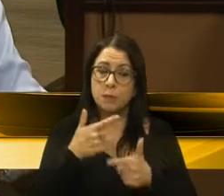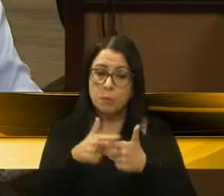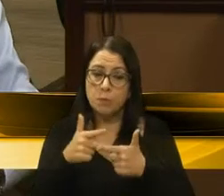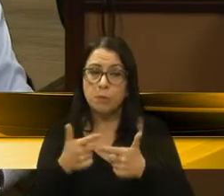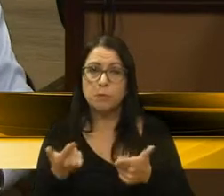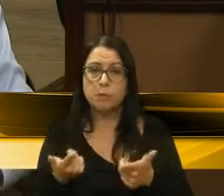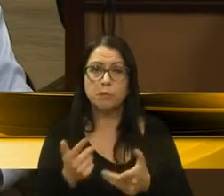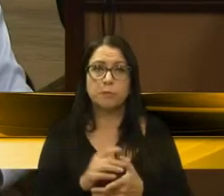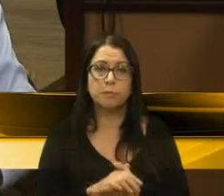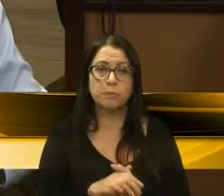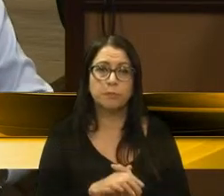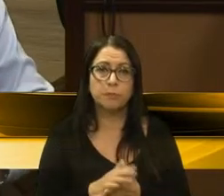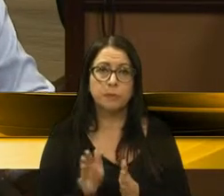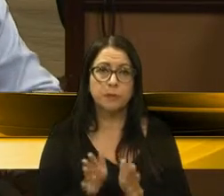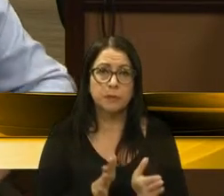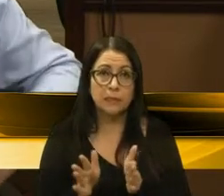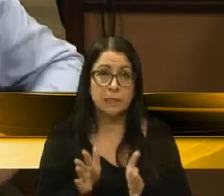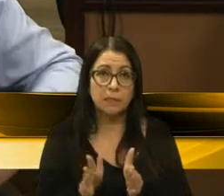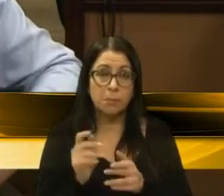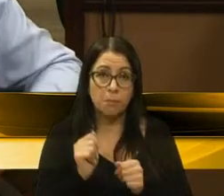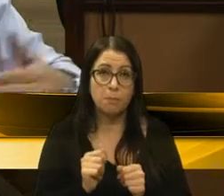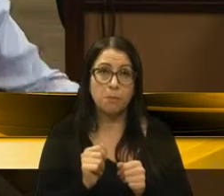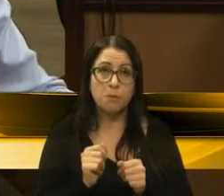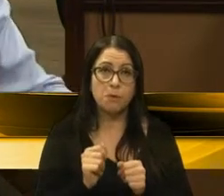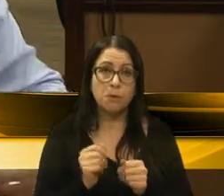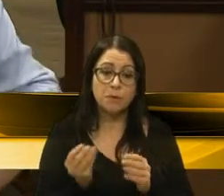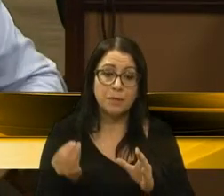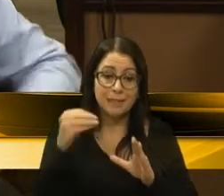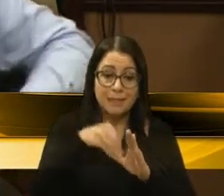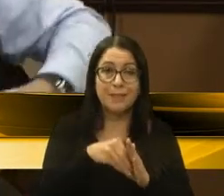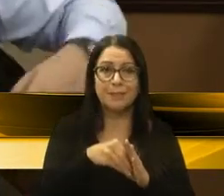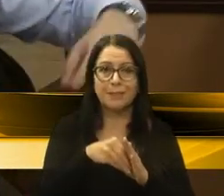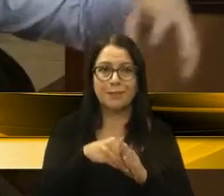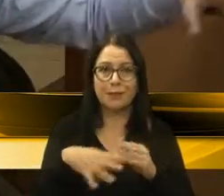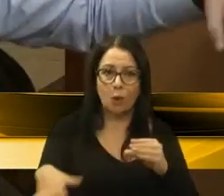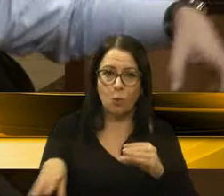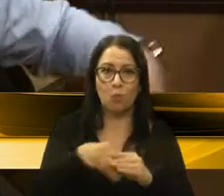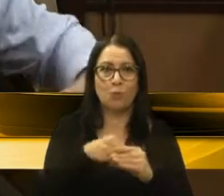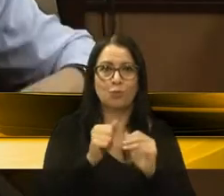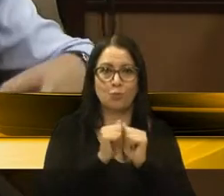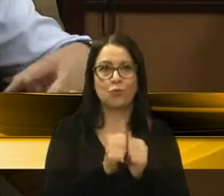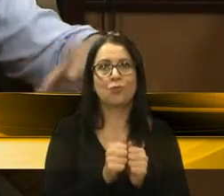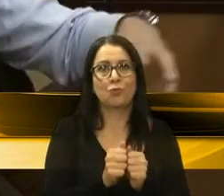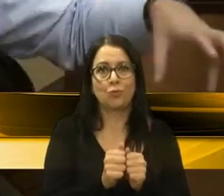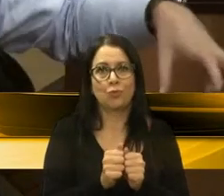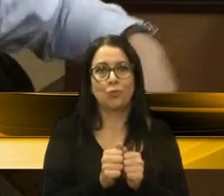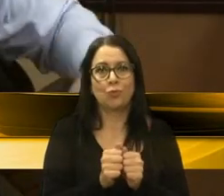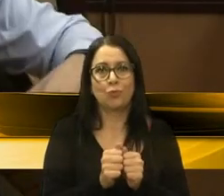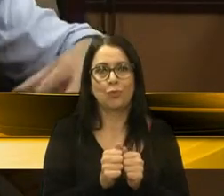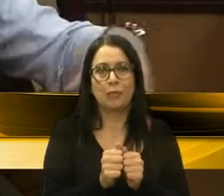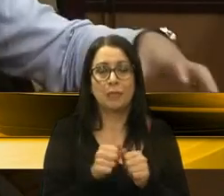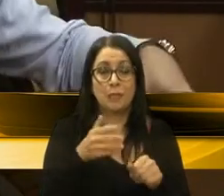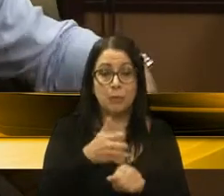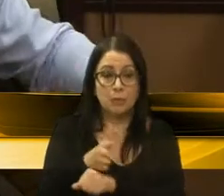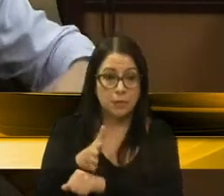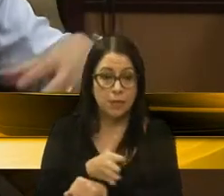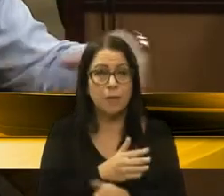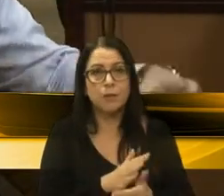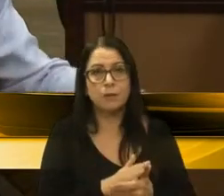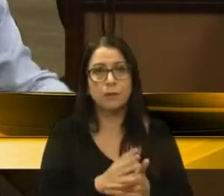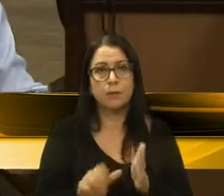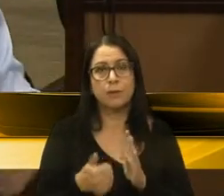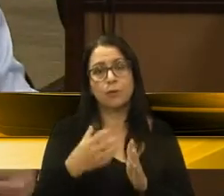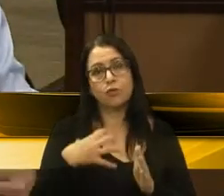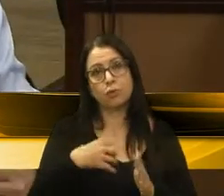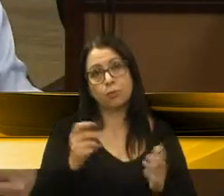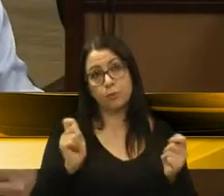problemas com acessibilidade possam estar inclusas, né? Possam estar juntamente, ter os acessos da melhor